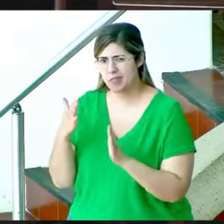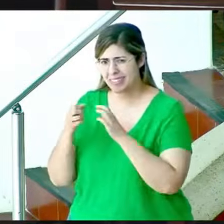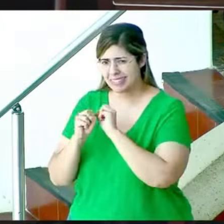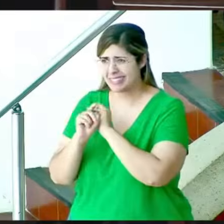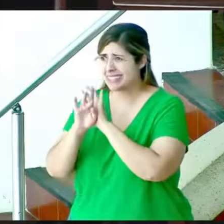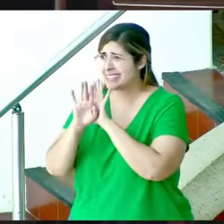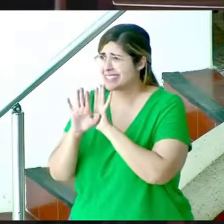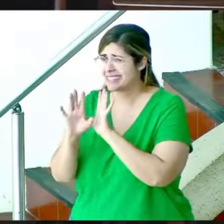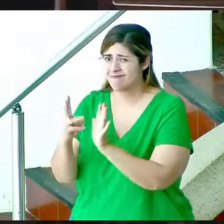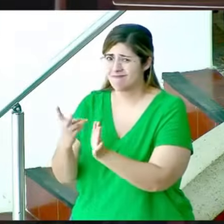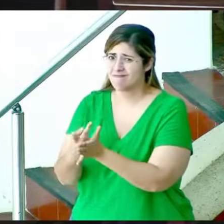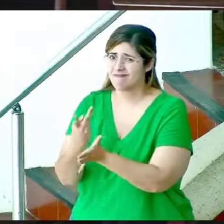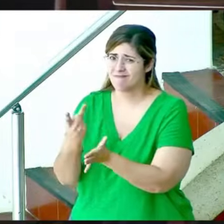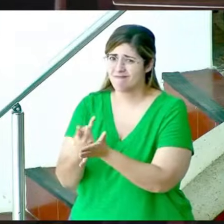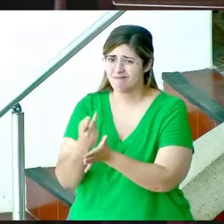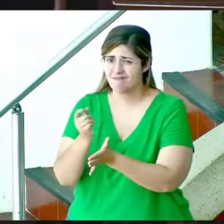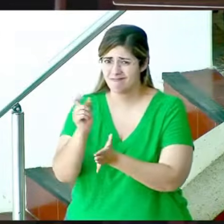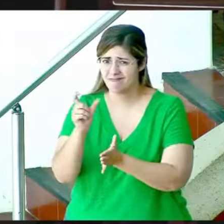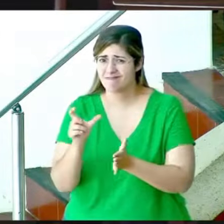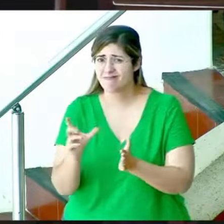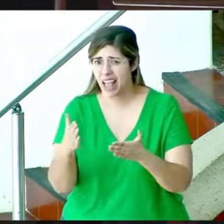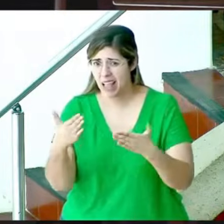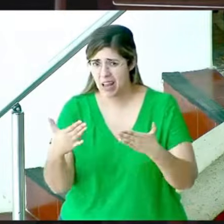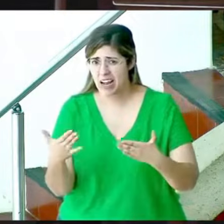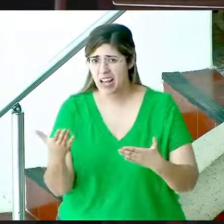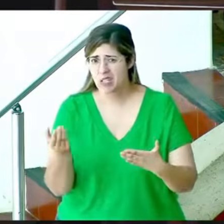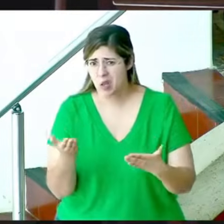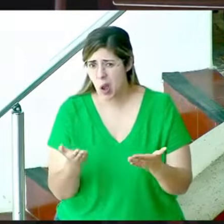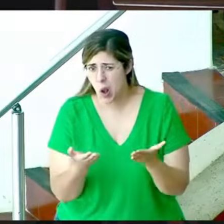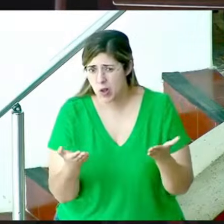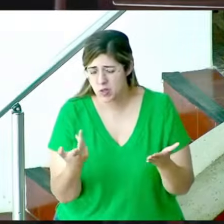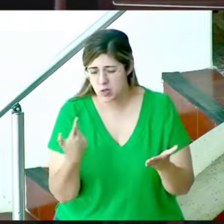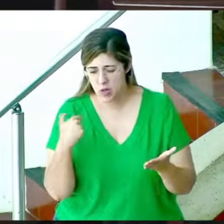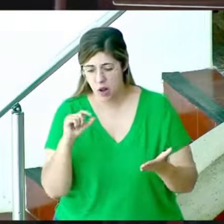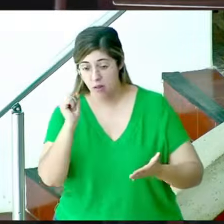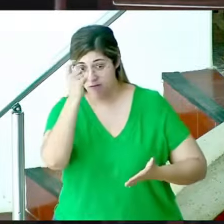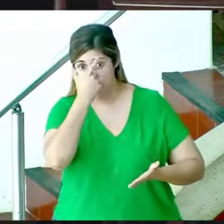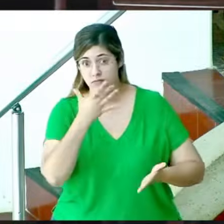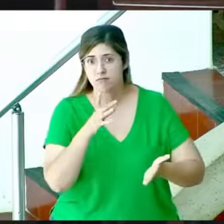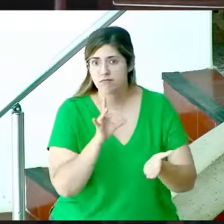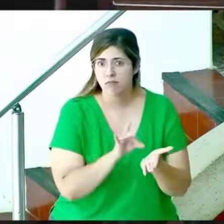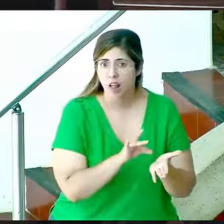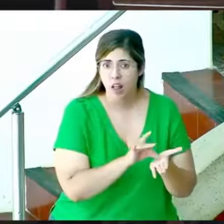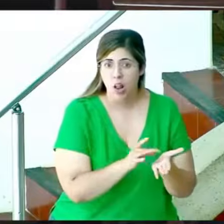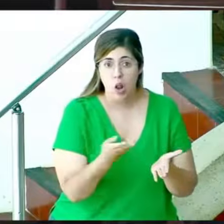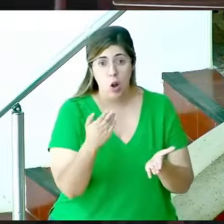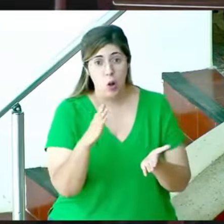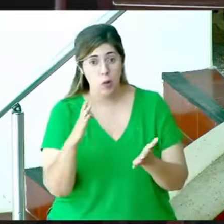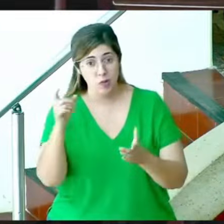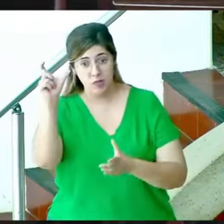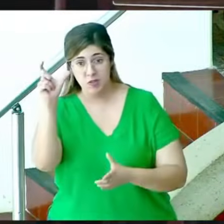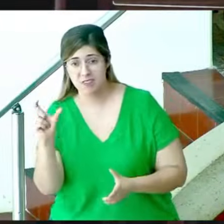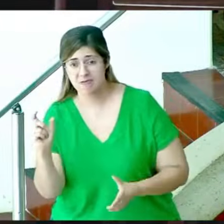quem está aqui nessa manhã? Somos nós como somos? Ou somos aquele que